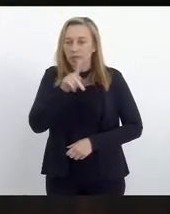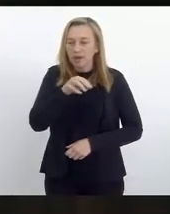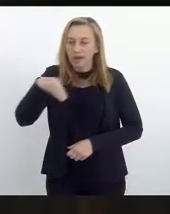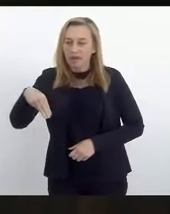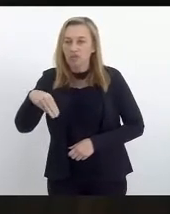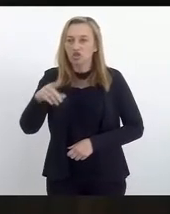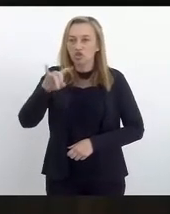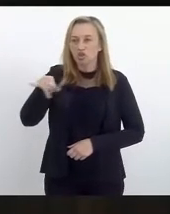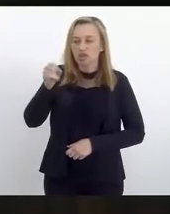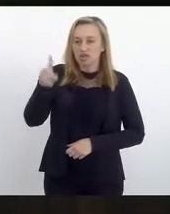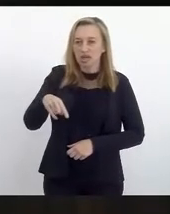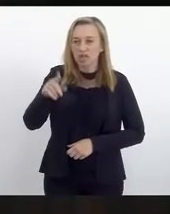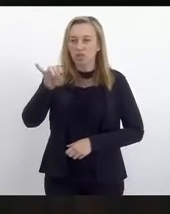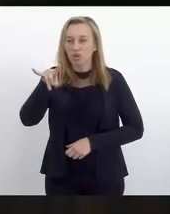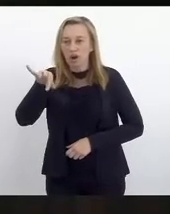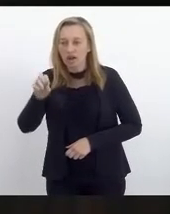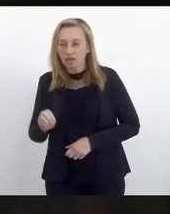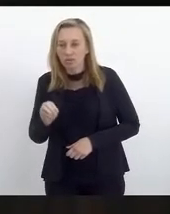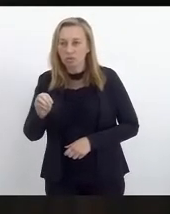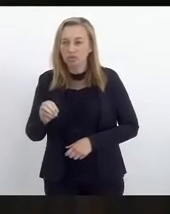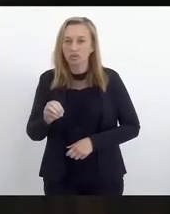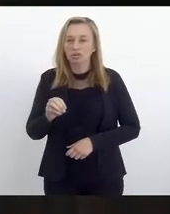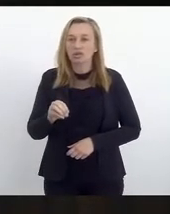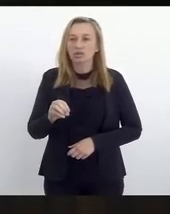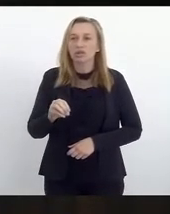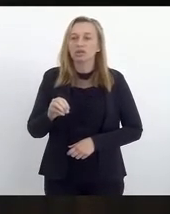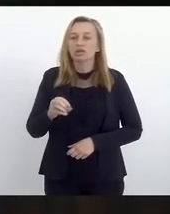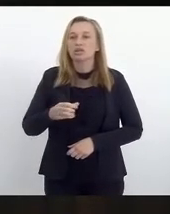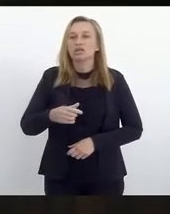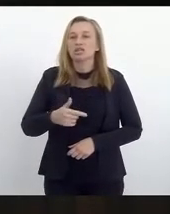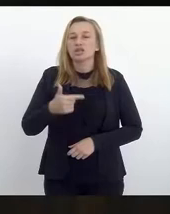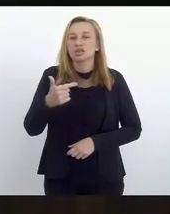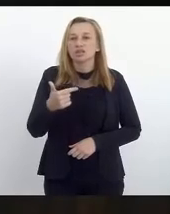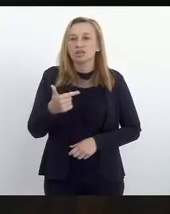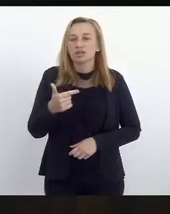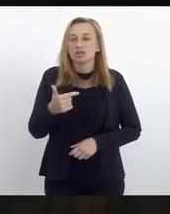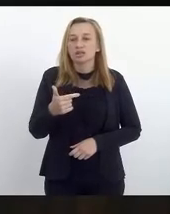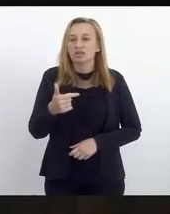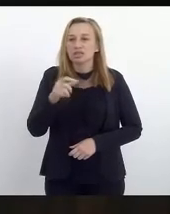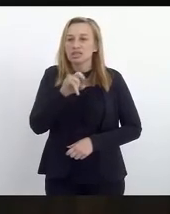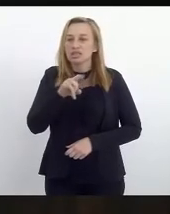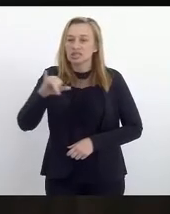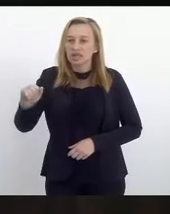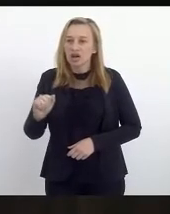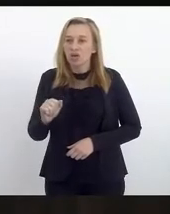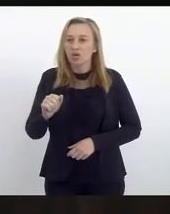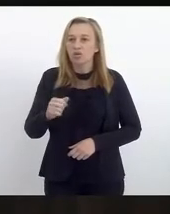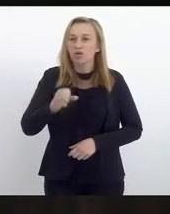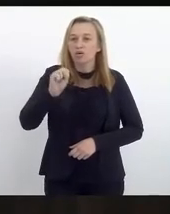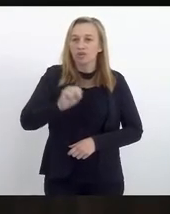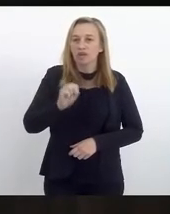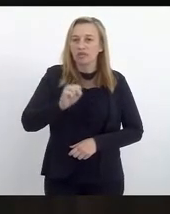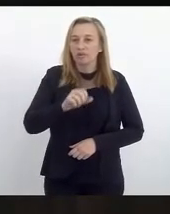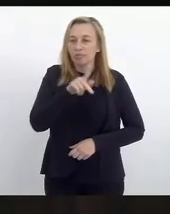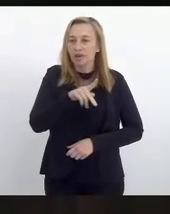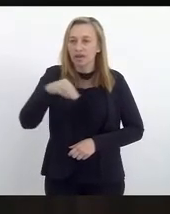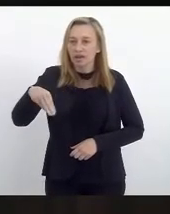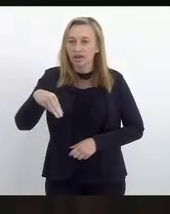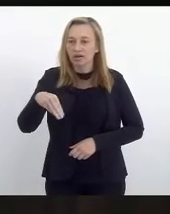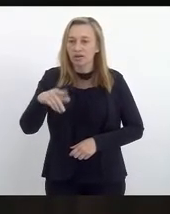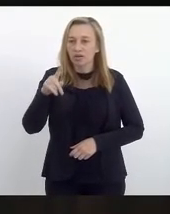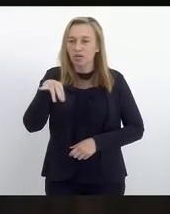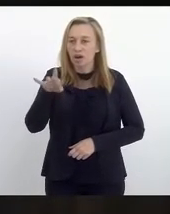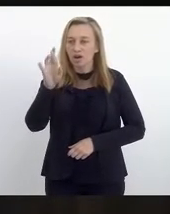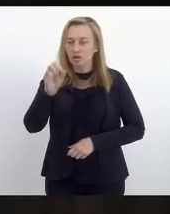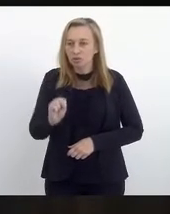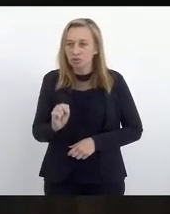Eduardo Jandre Prado Moura, comandante da 2ª CIA, 8º BPM, Guarus,